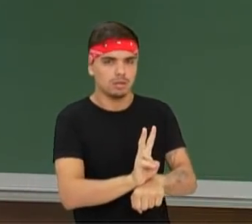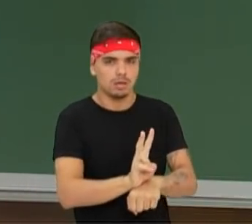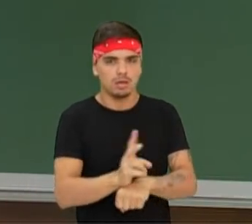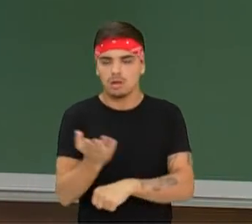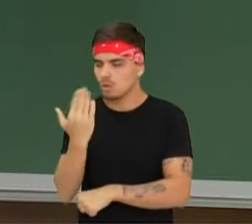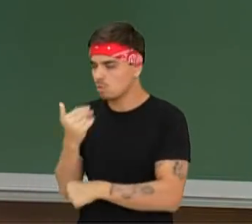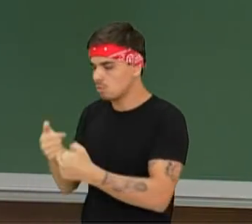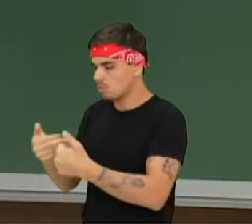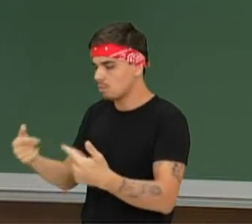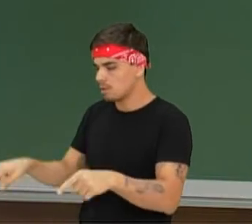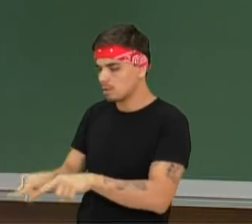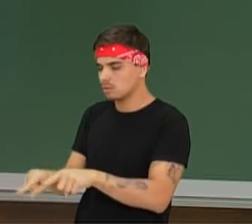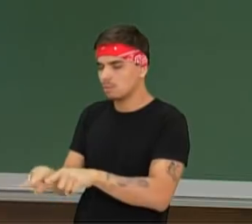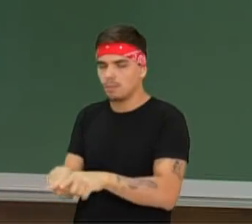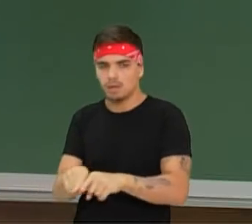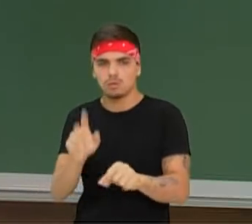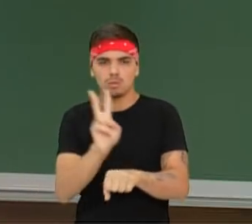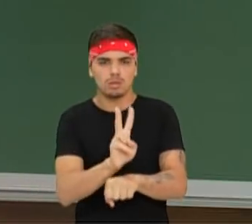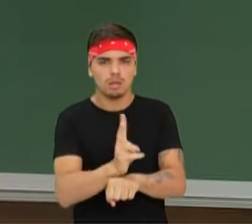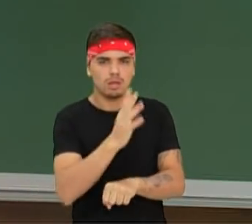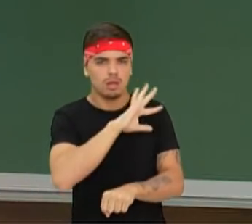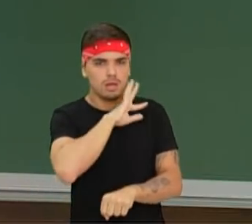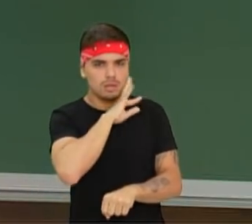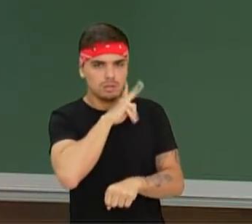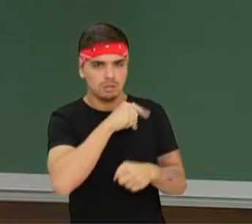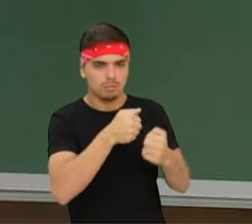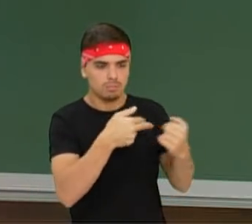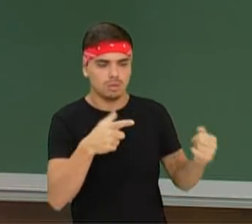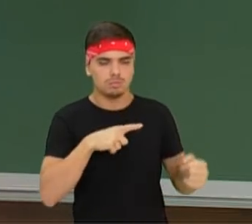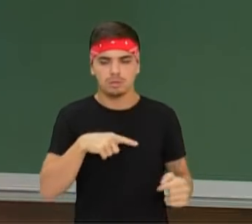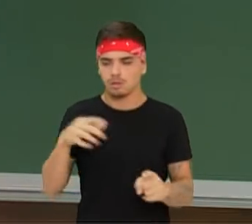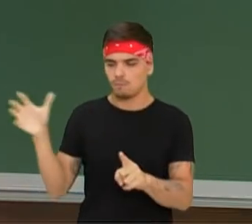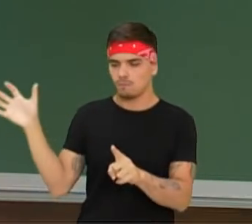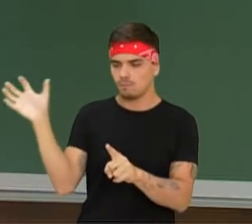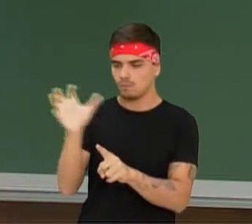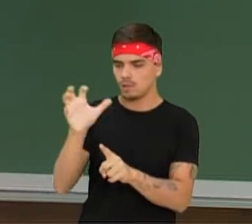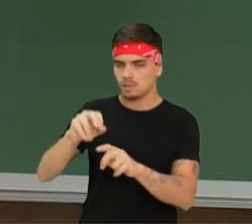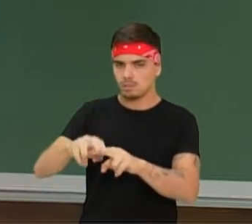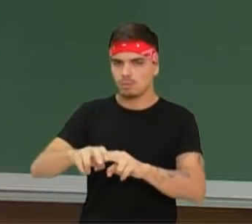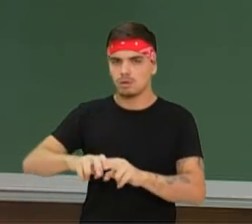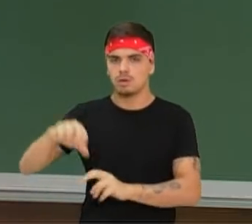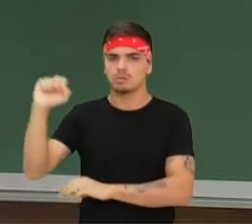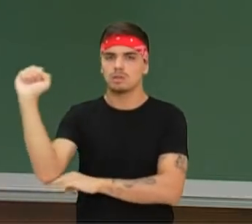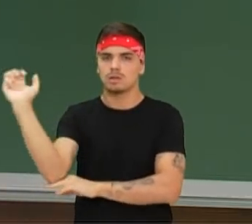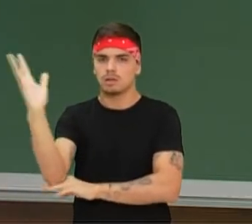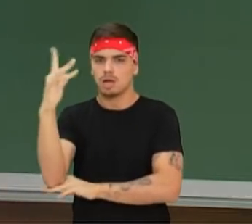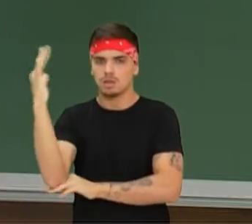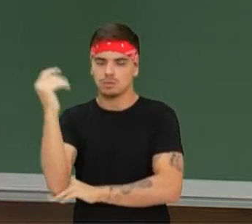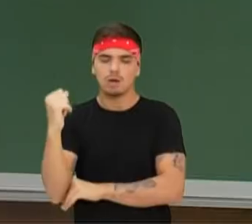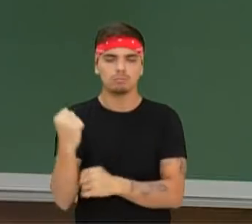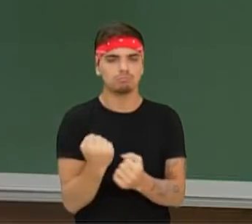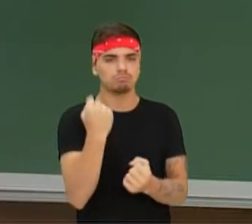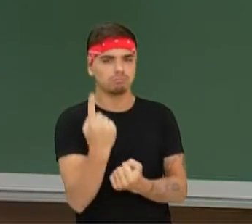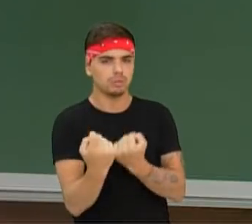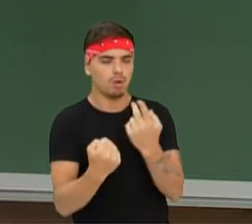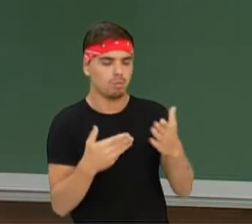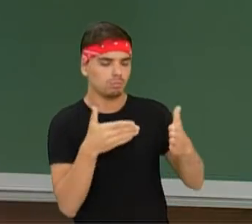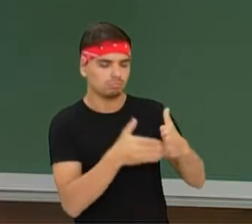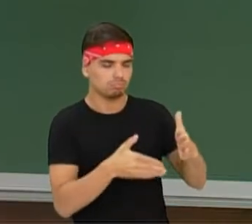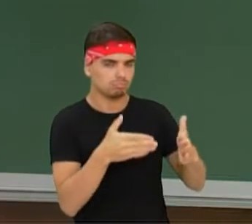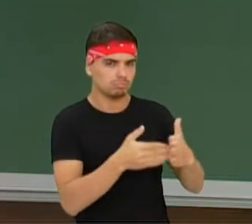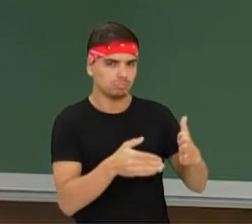de animais, é muito influenciada pelas condições naturais. Algumas